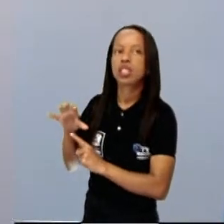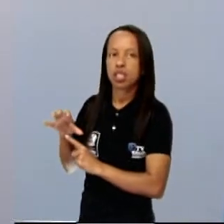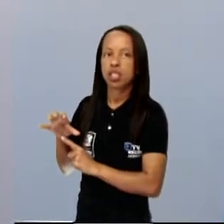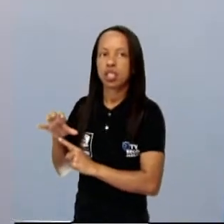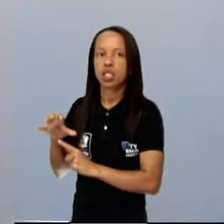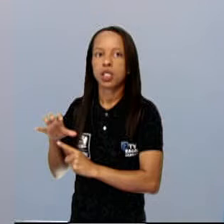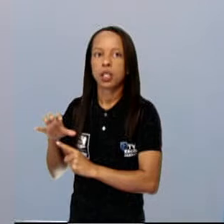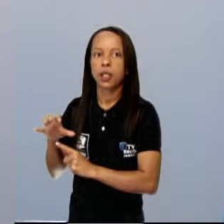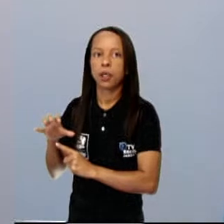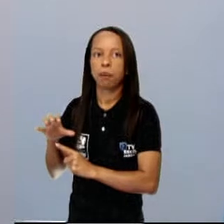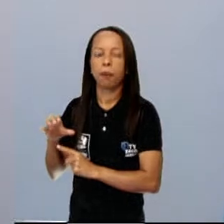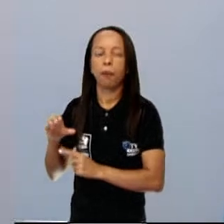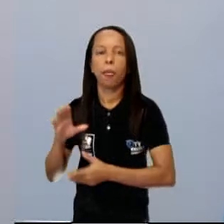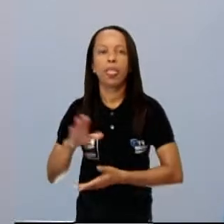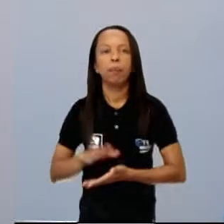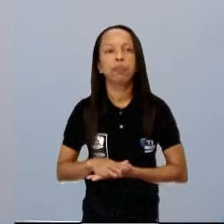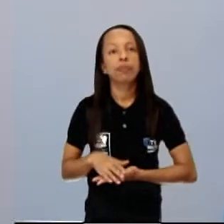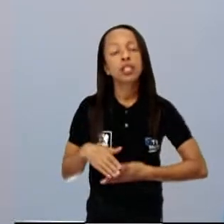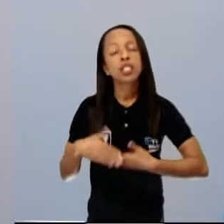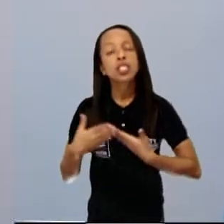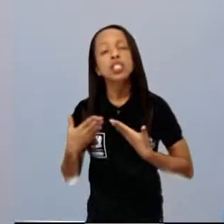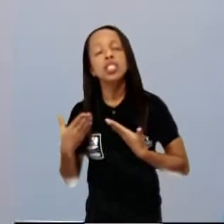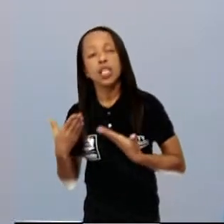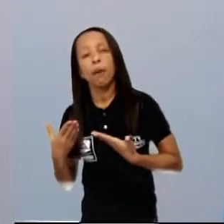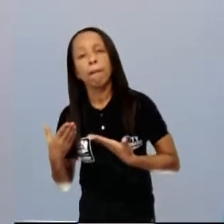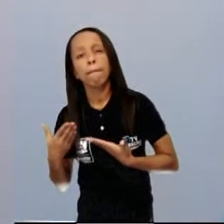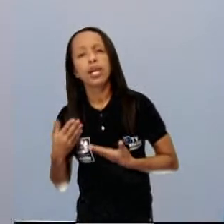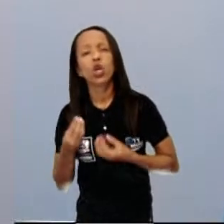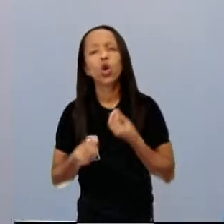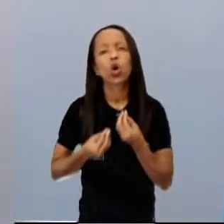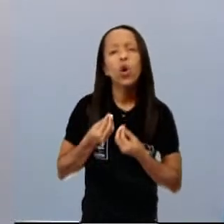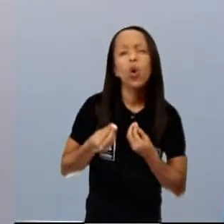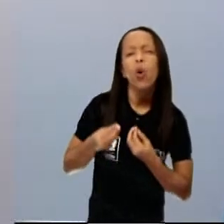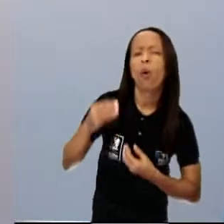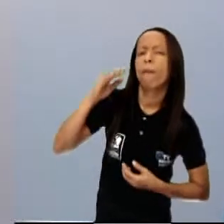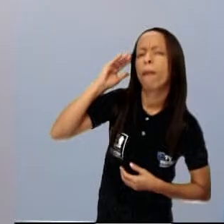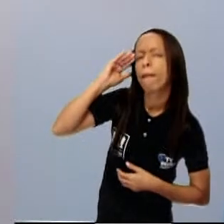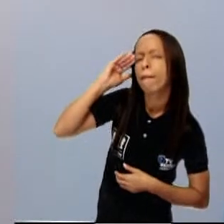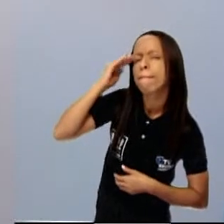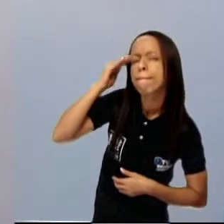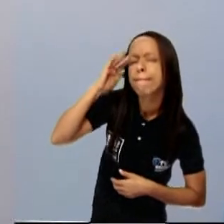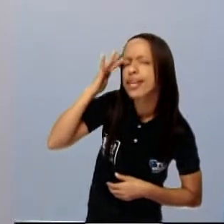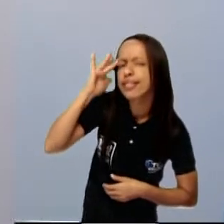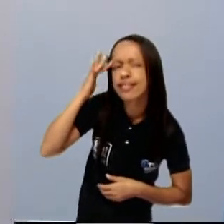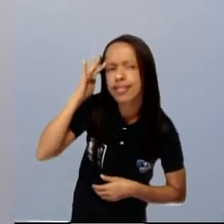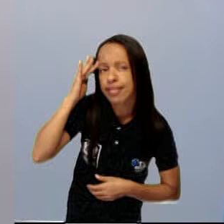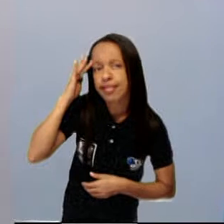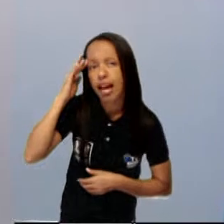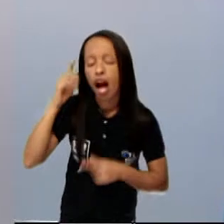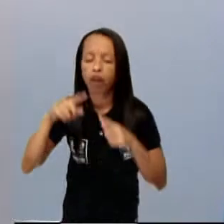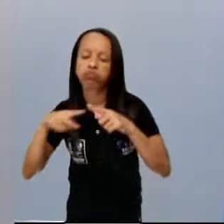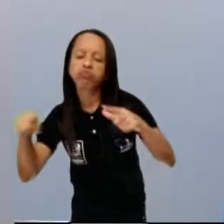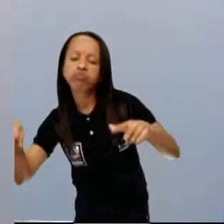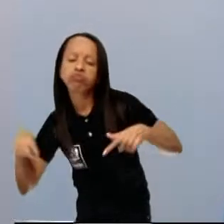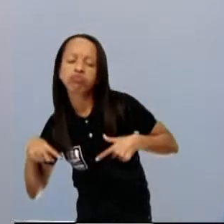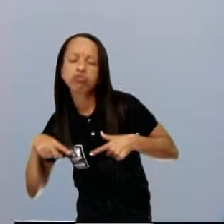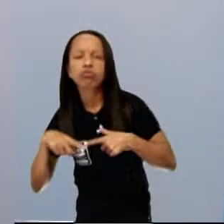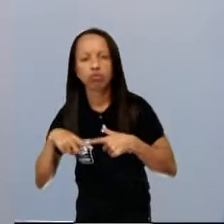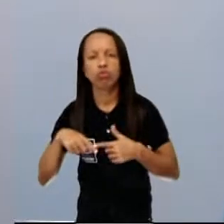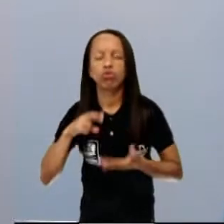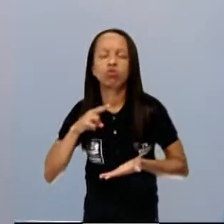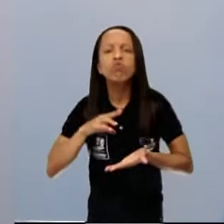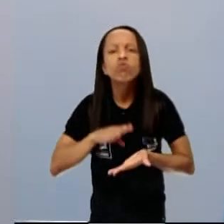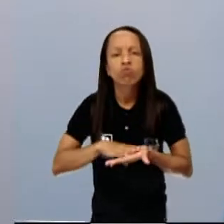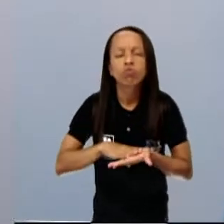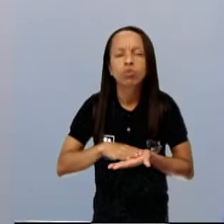pensar esse documento. E aí se criou um documento dizendo todos os direitos que o homem podia ter e não podia, os direitos e deveres,